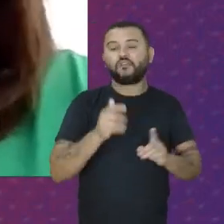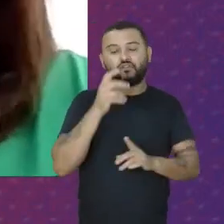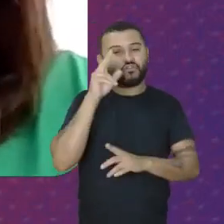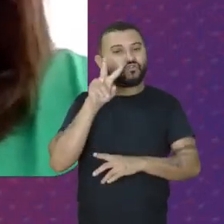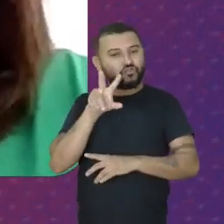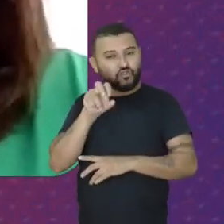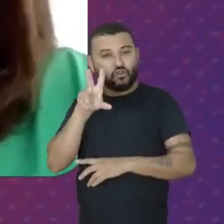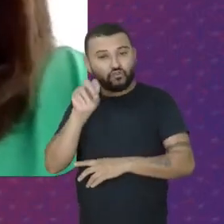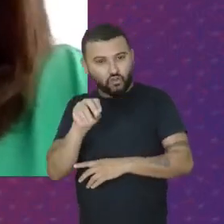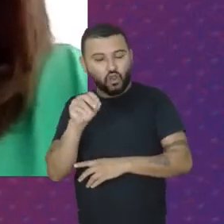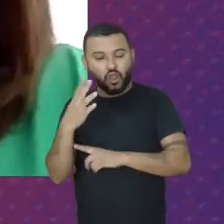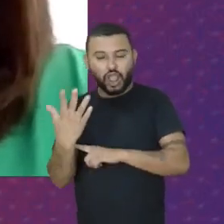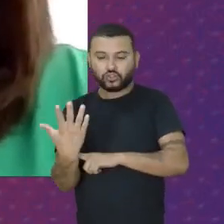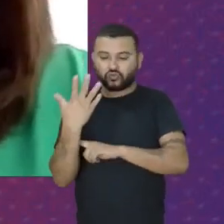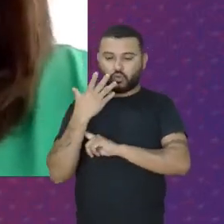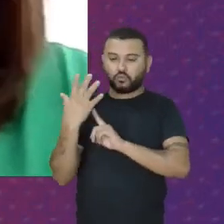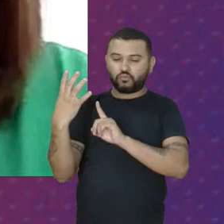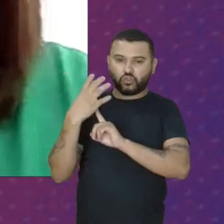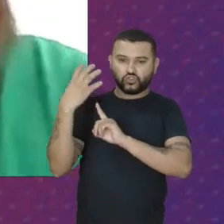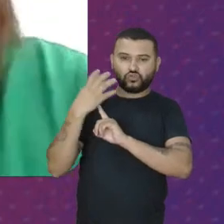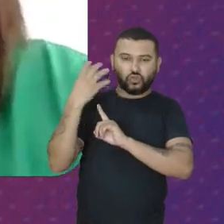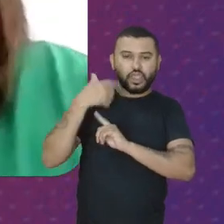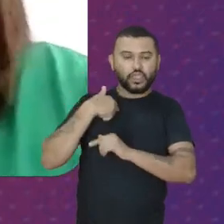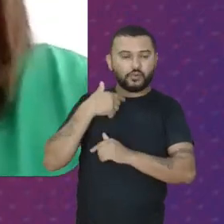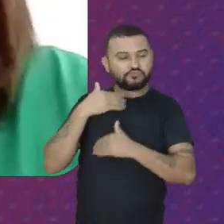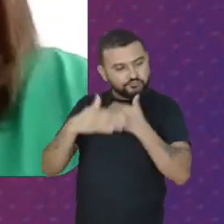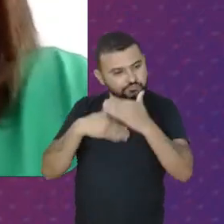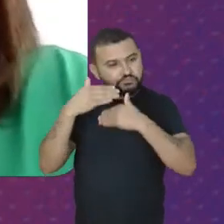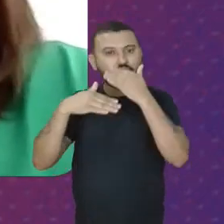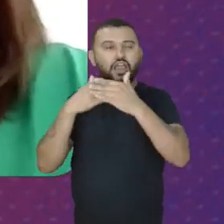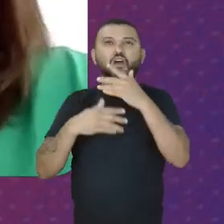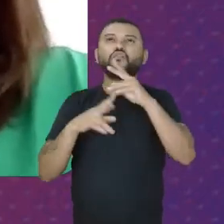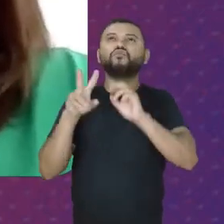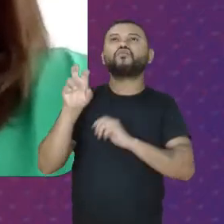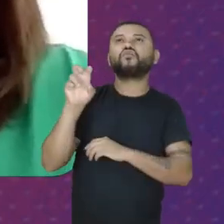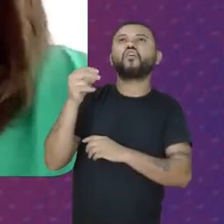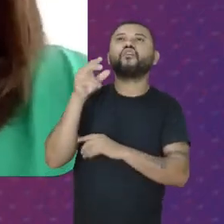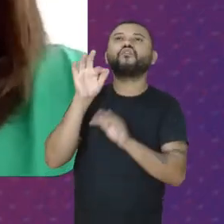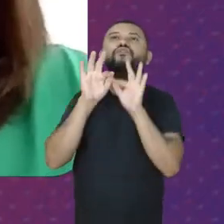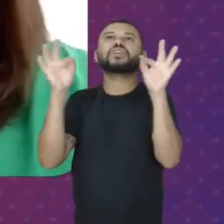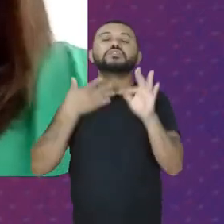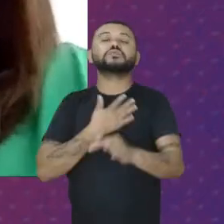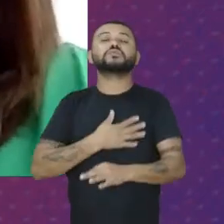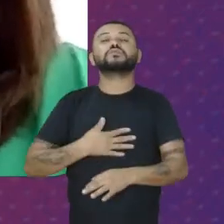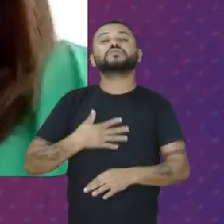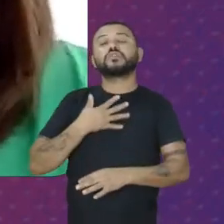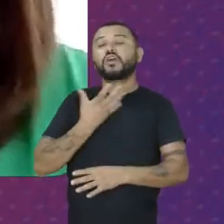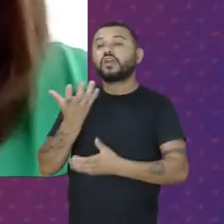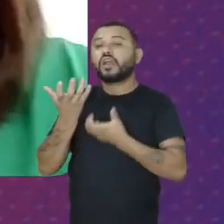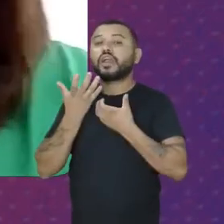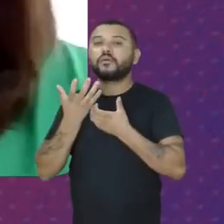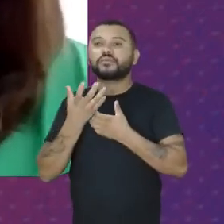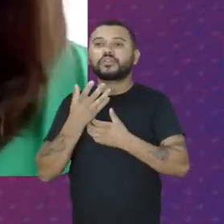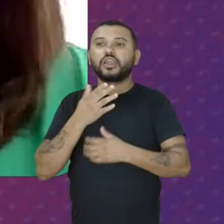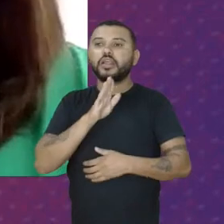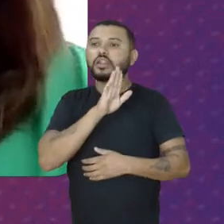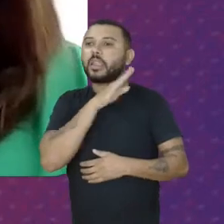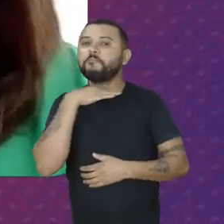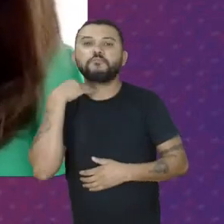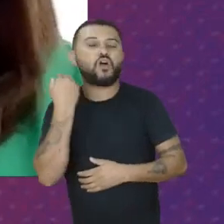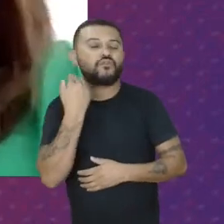a seguir em frente. Eu tenho uma frase dela que é muito boa, que eu tomei para a minha vida: ninguém morre em